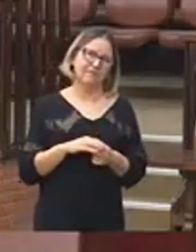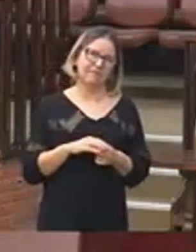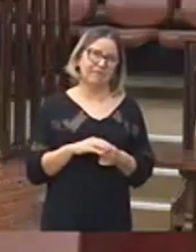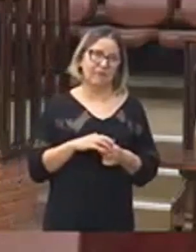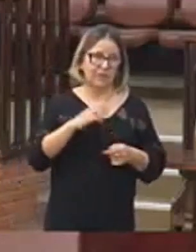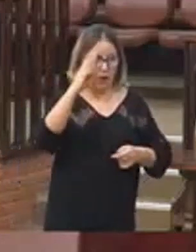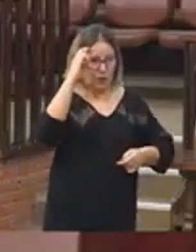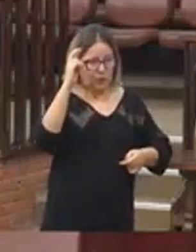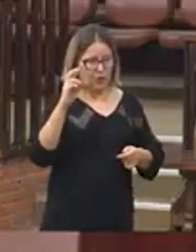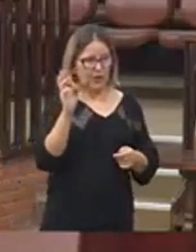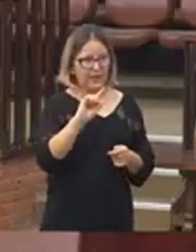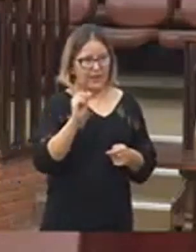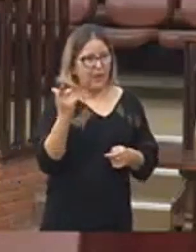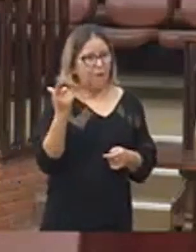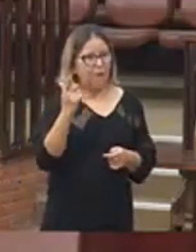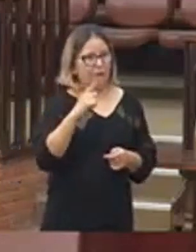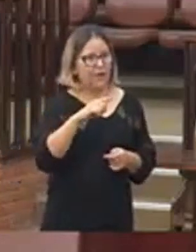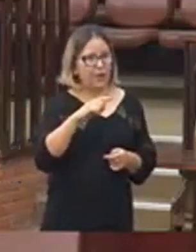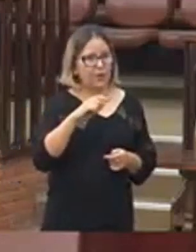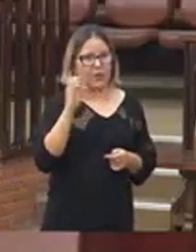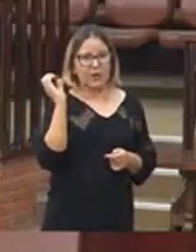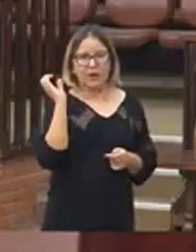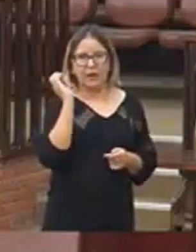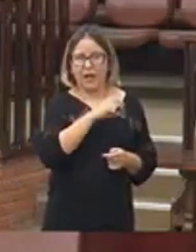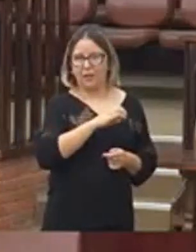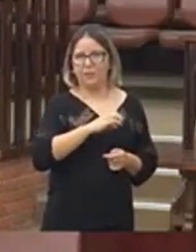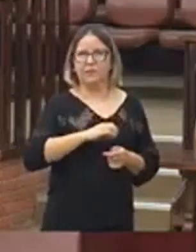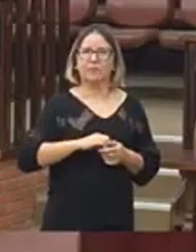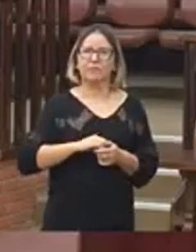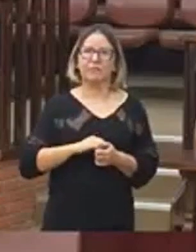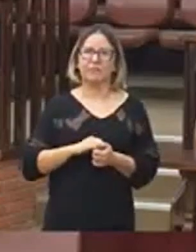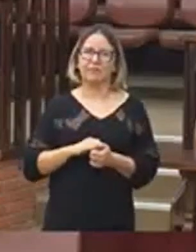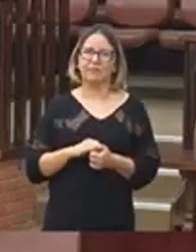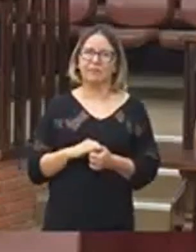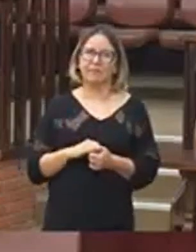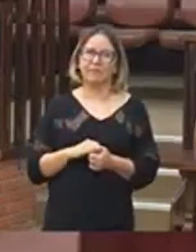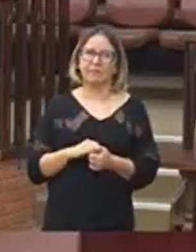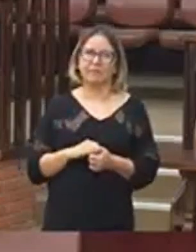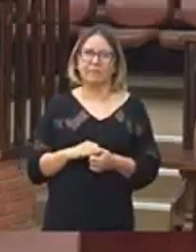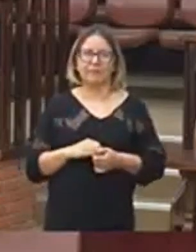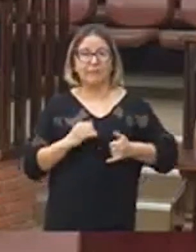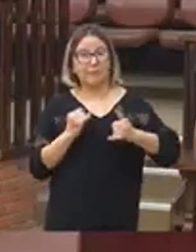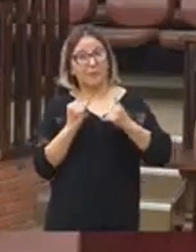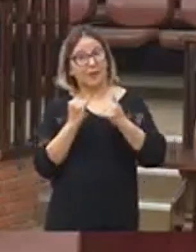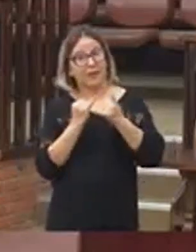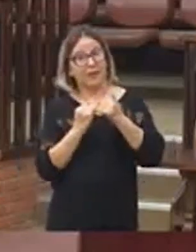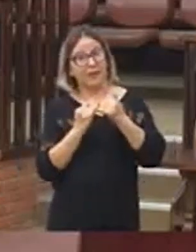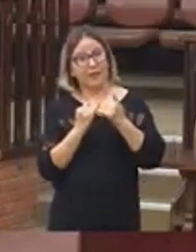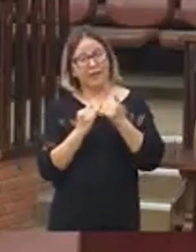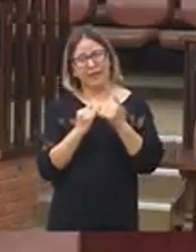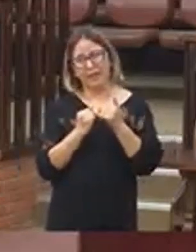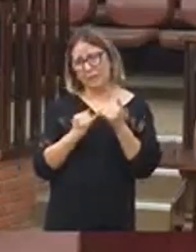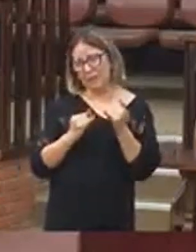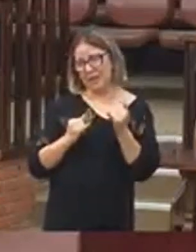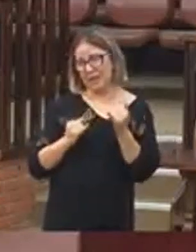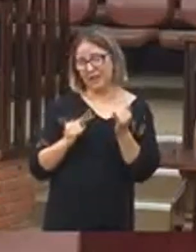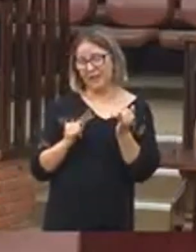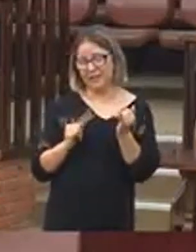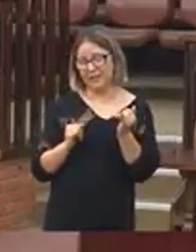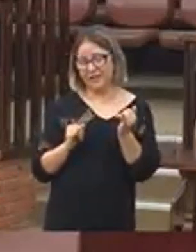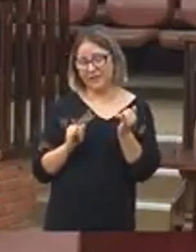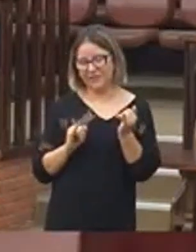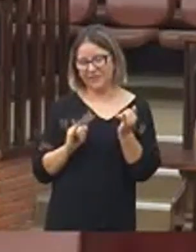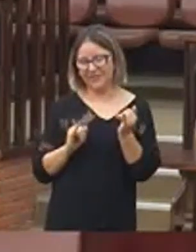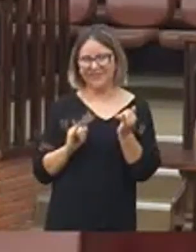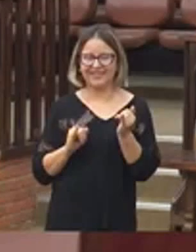Senhor não veio na hora que a gente precisava. parece isto aqui muito parecido, isso